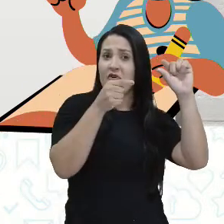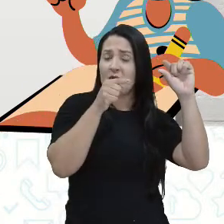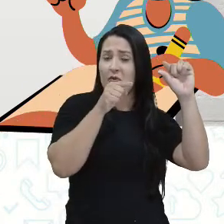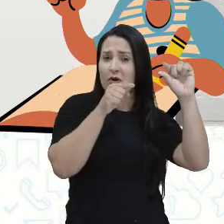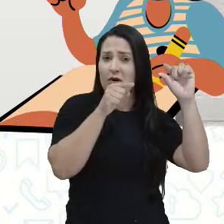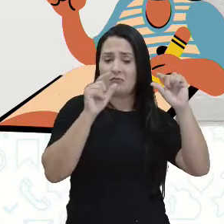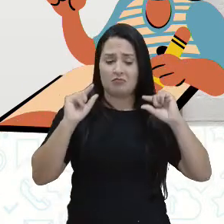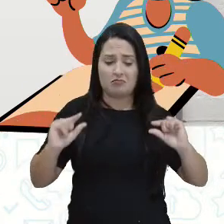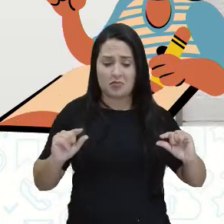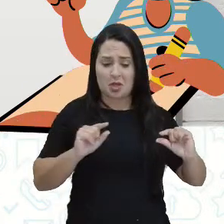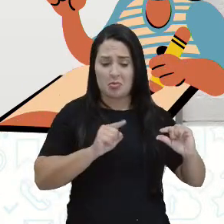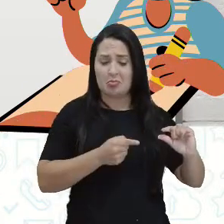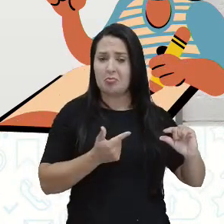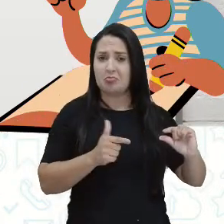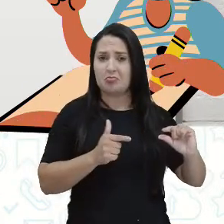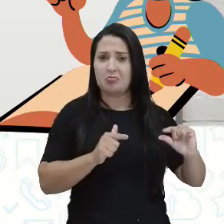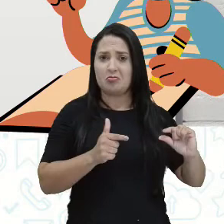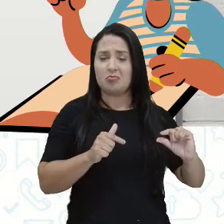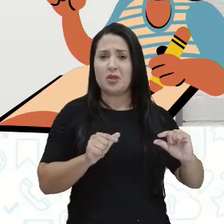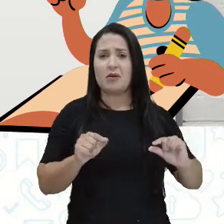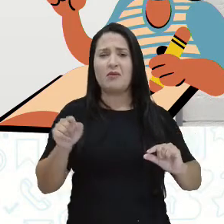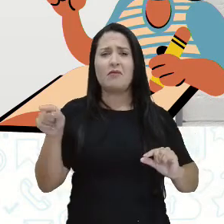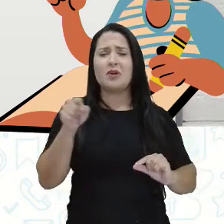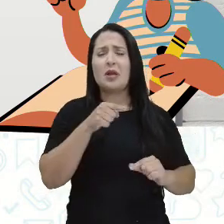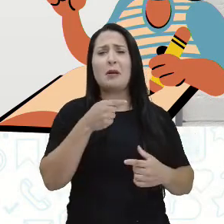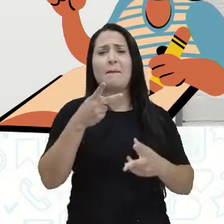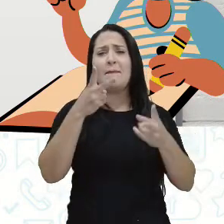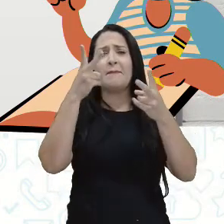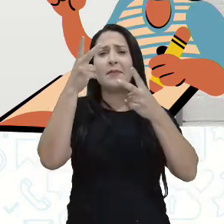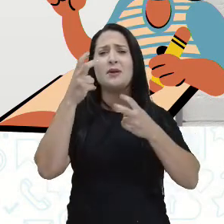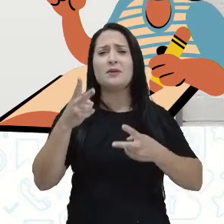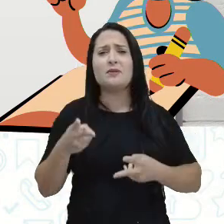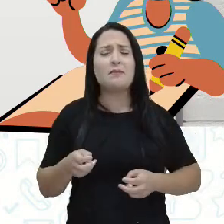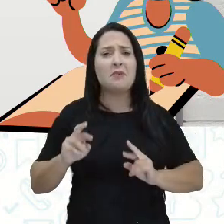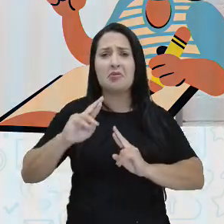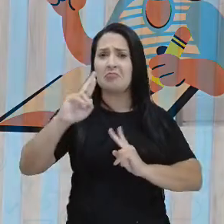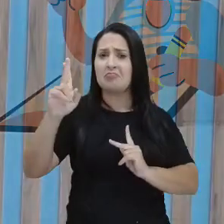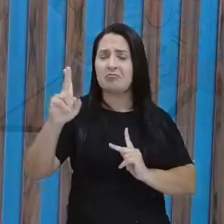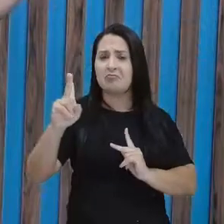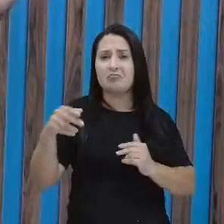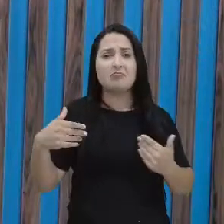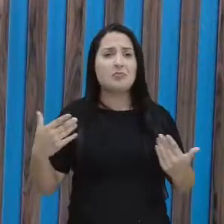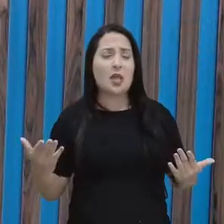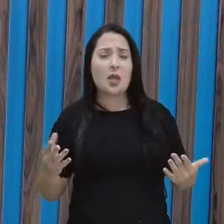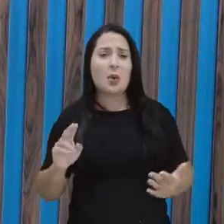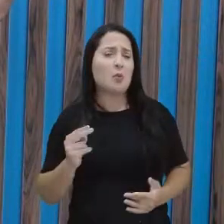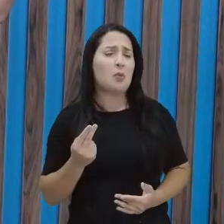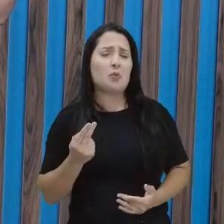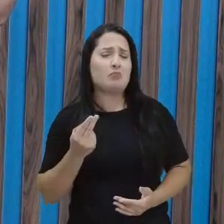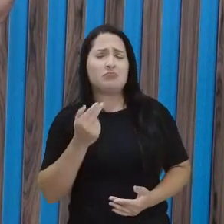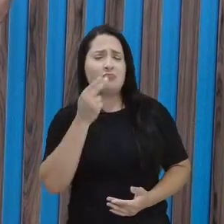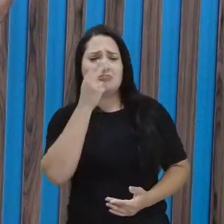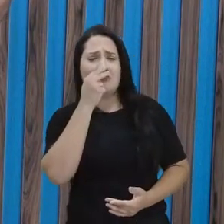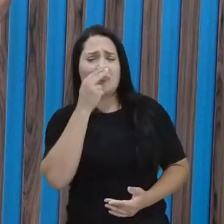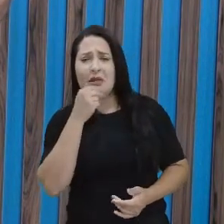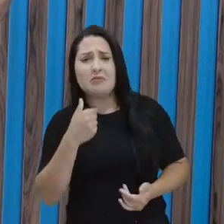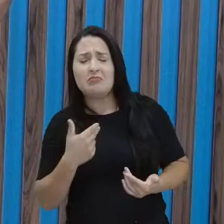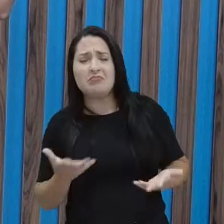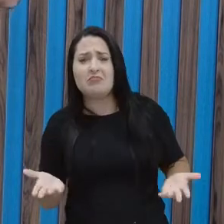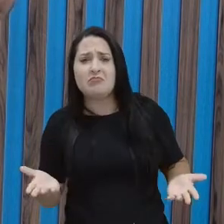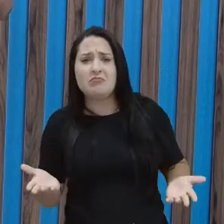Será que essa vírgula fez alguma diferença para vocês aí de casa? Fez alguma diferença ou eu estou falando besteira